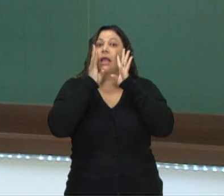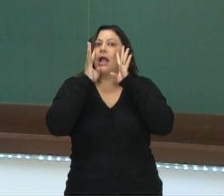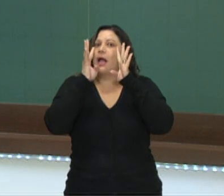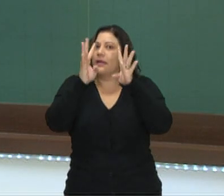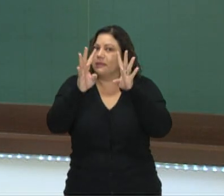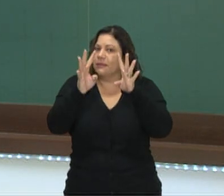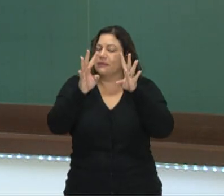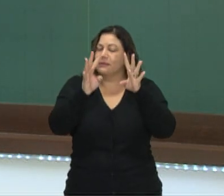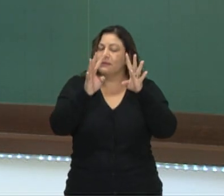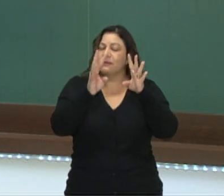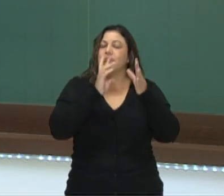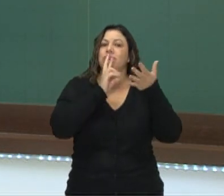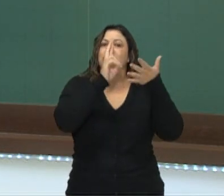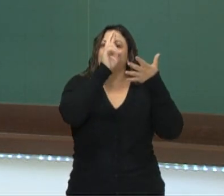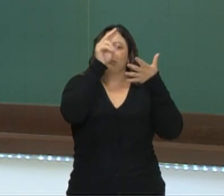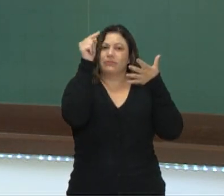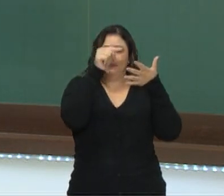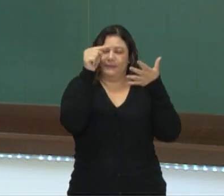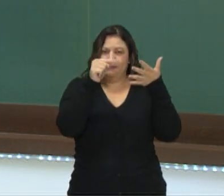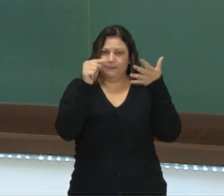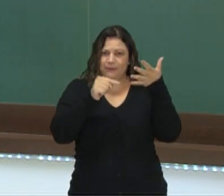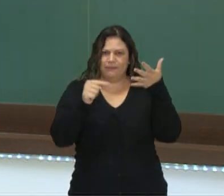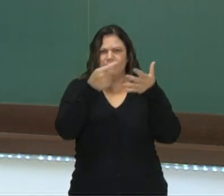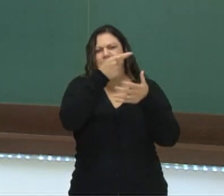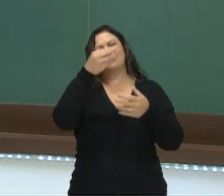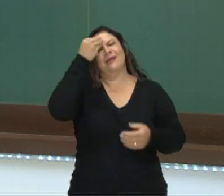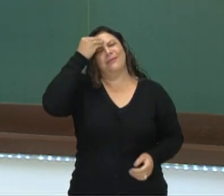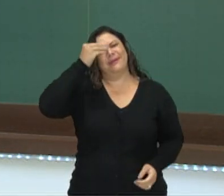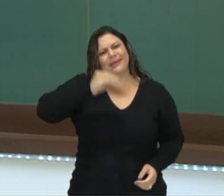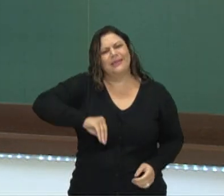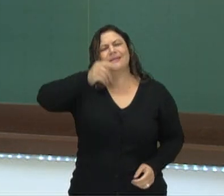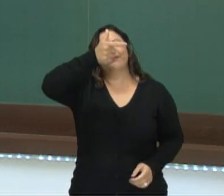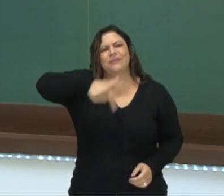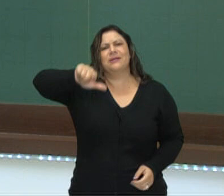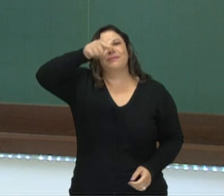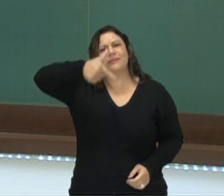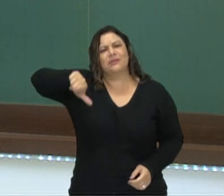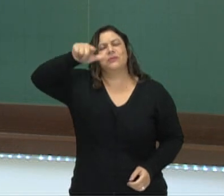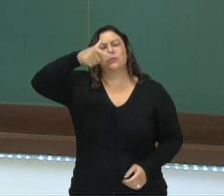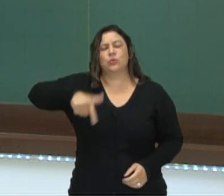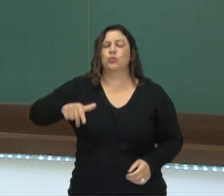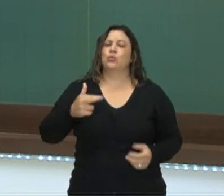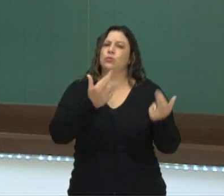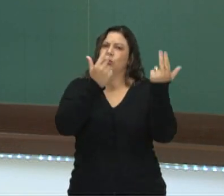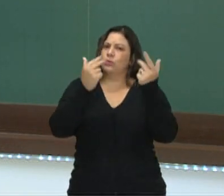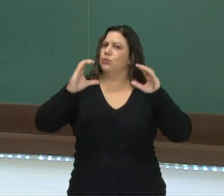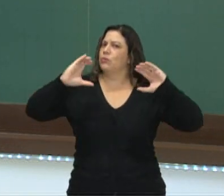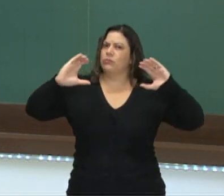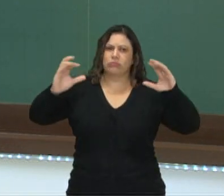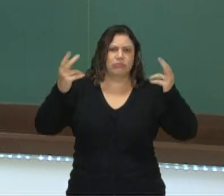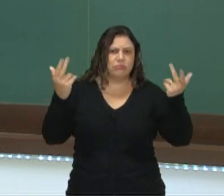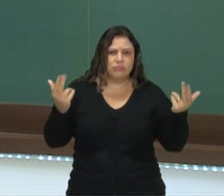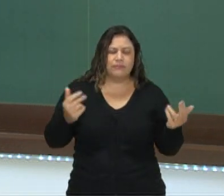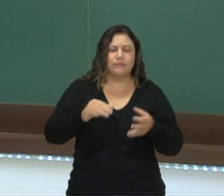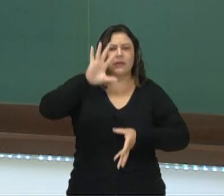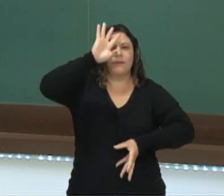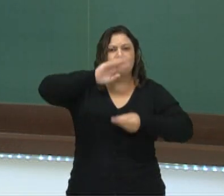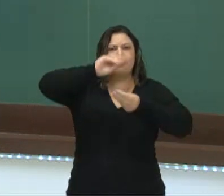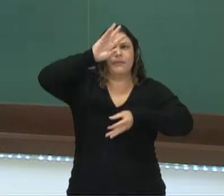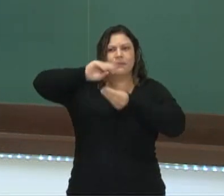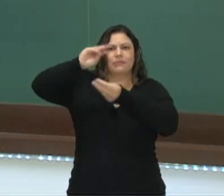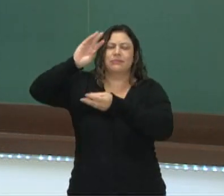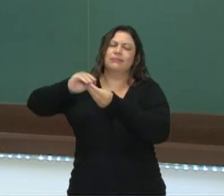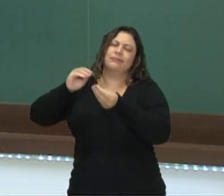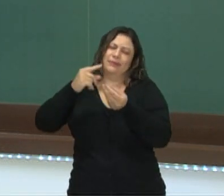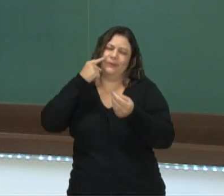hora de resolver, não tenha preguiça de reescrever várias vezes a mesma expressão, que aí você diminui muito o risco